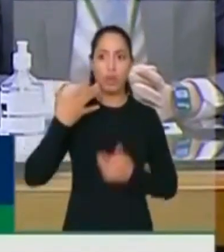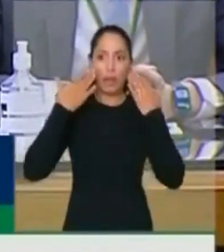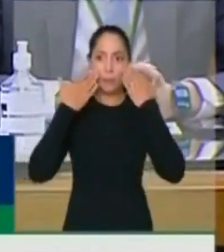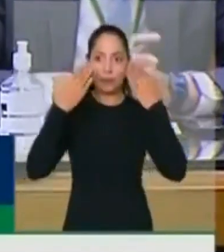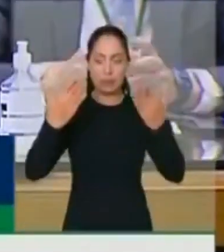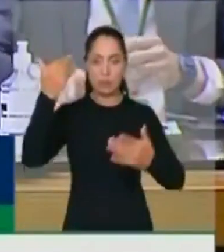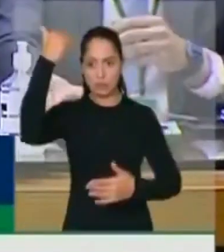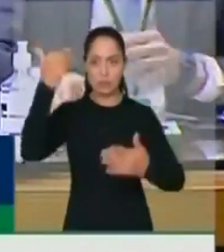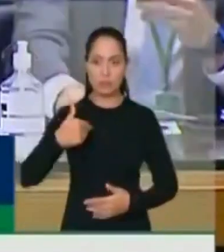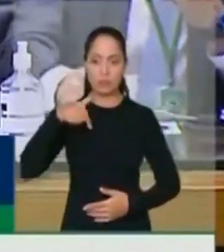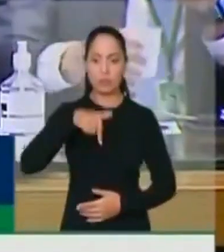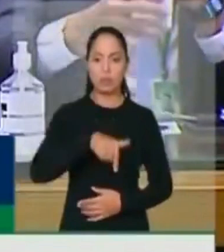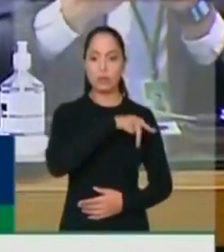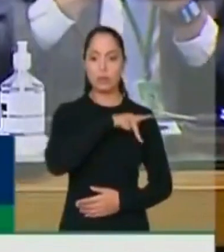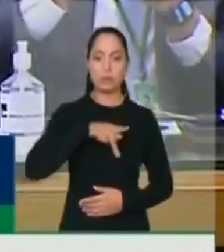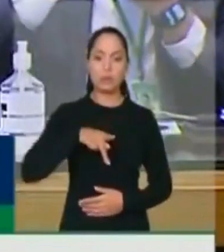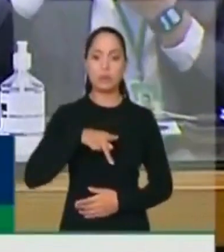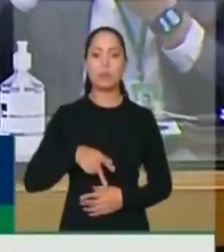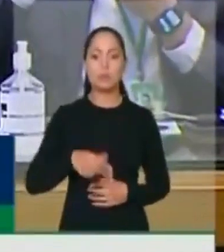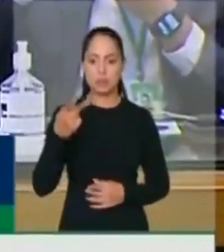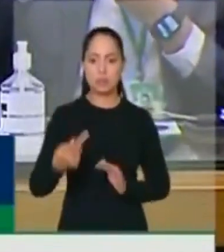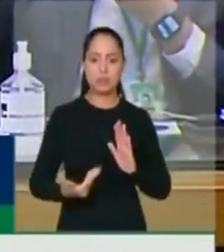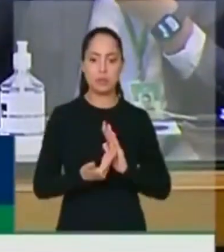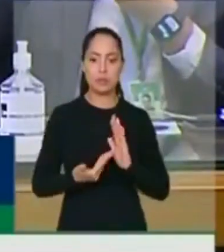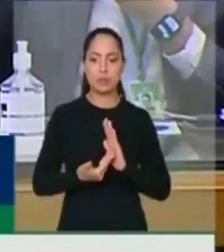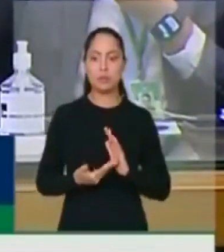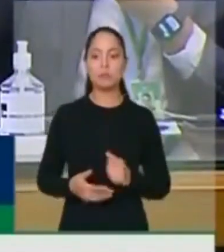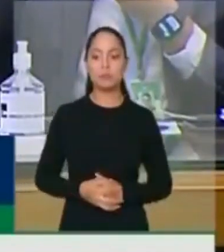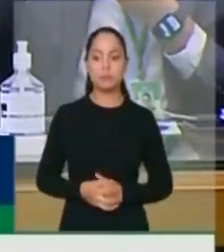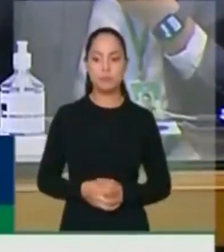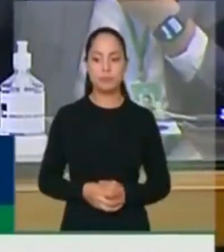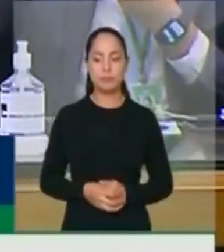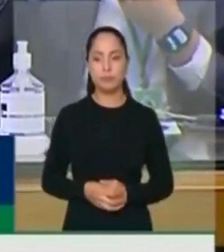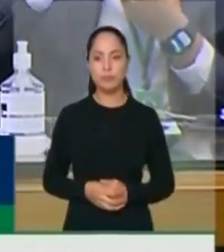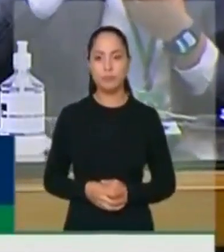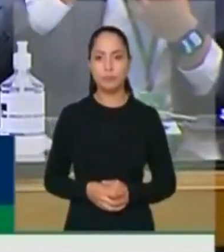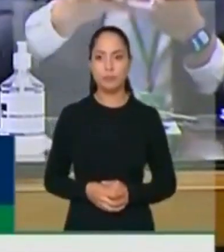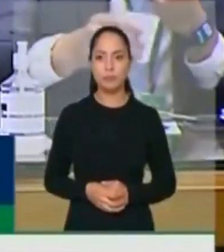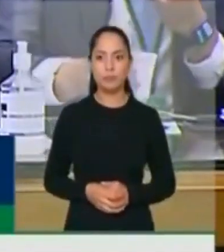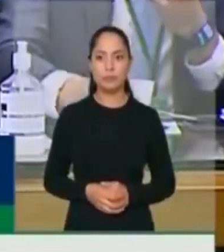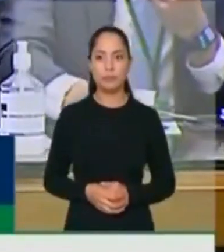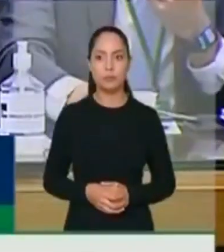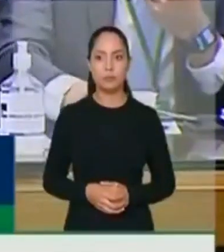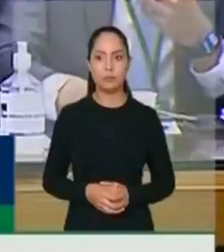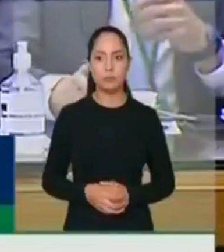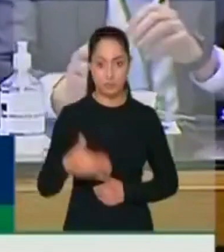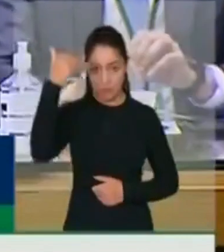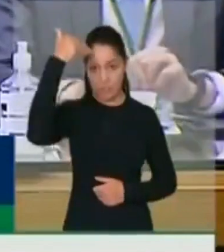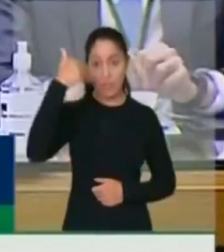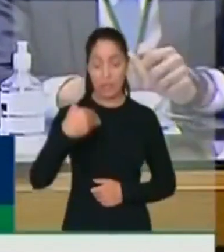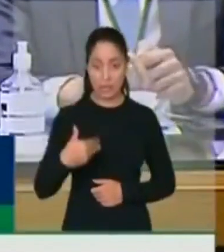frente da presidência da Câmara dos Deputados. Eu